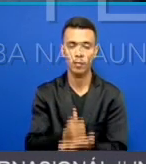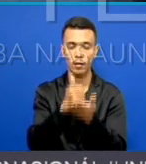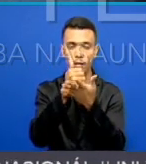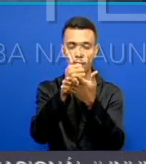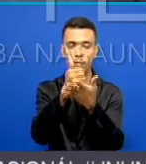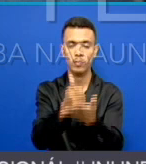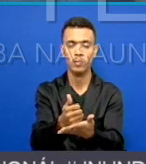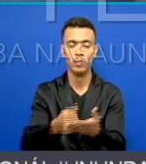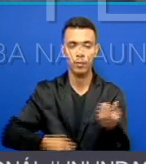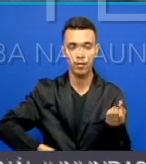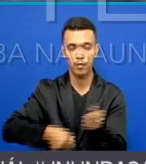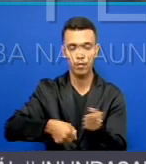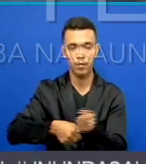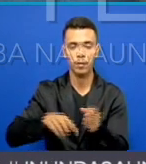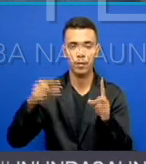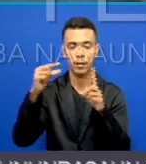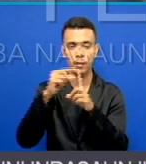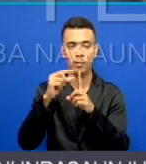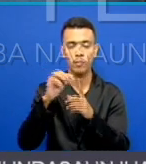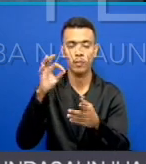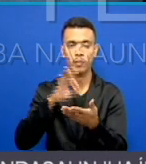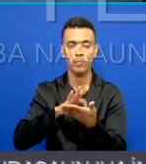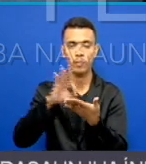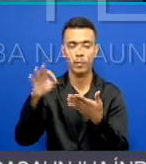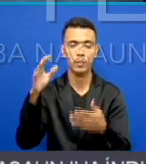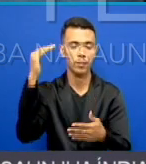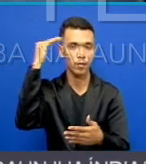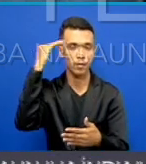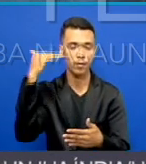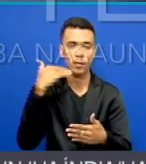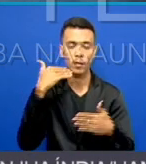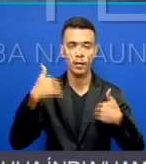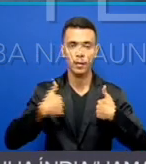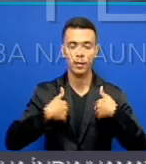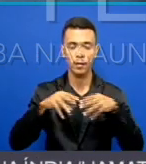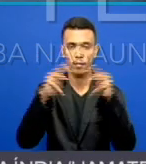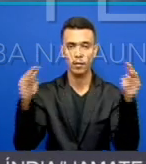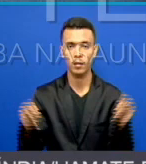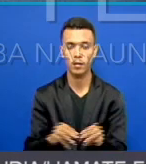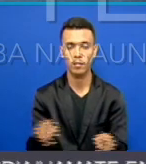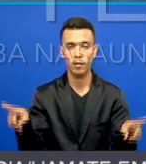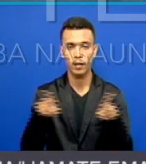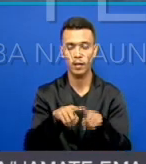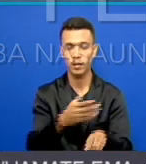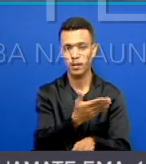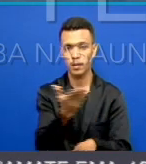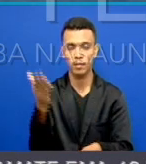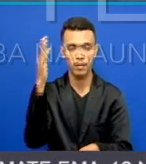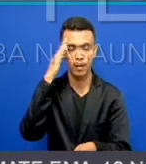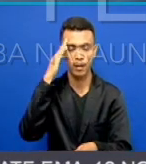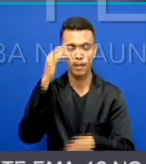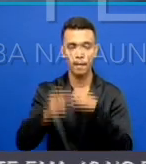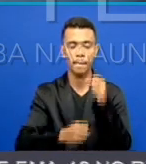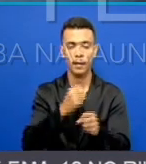a língua coreano, iha cada município, hansa ita bode ser hatenian, kata ki iha